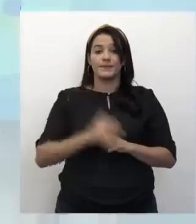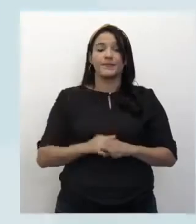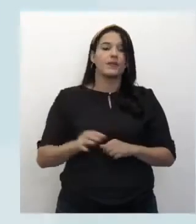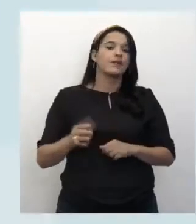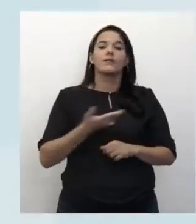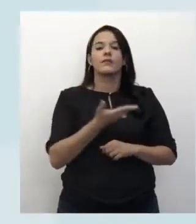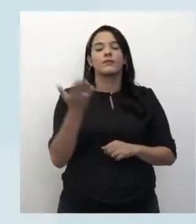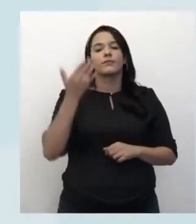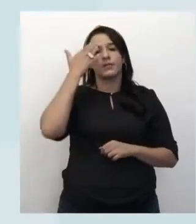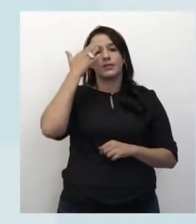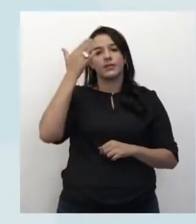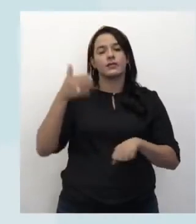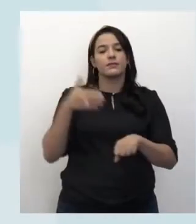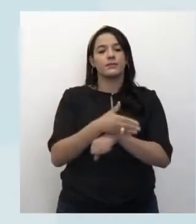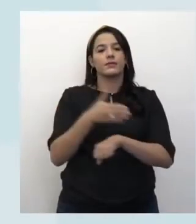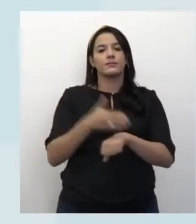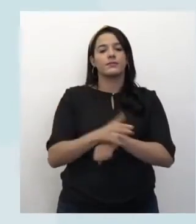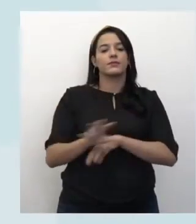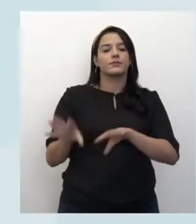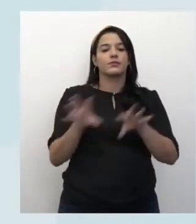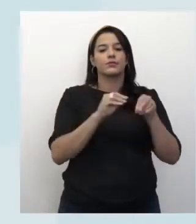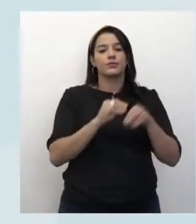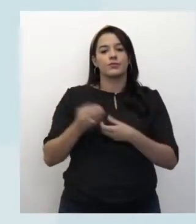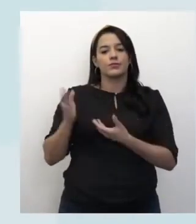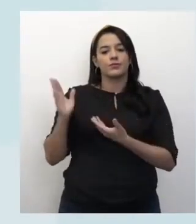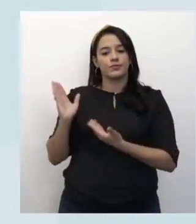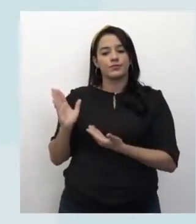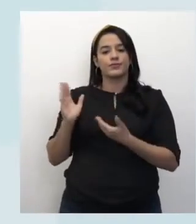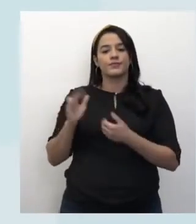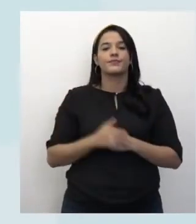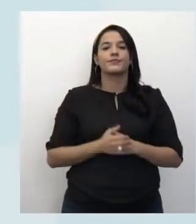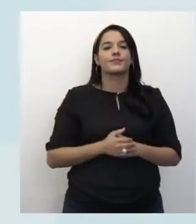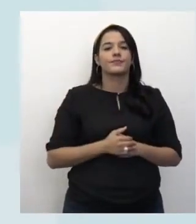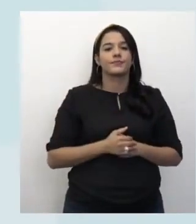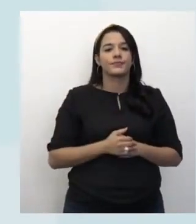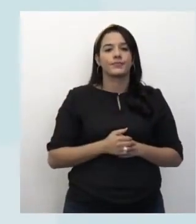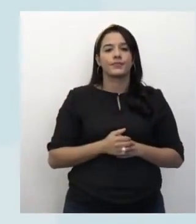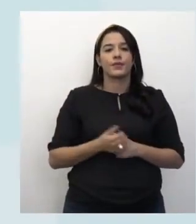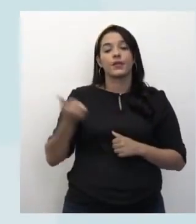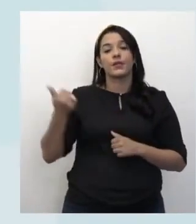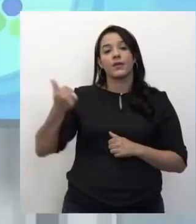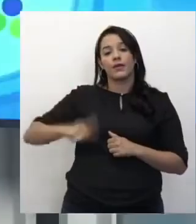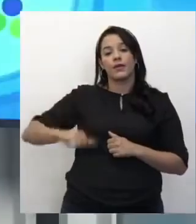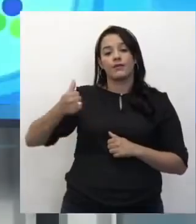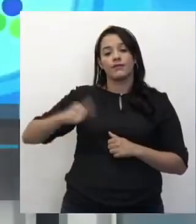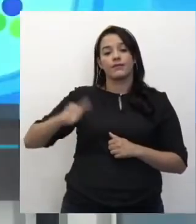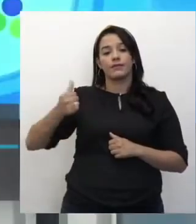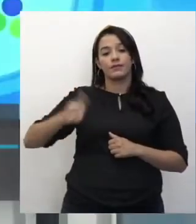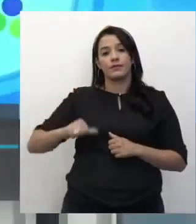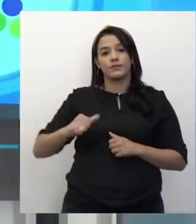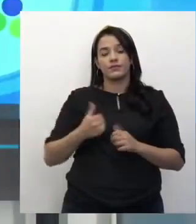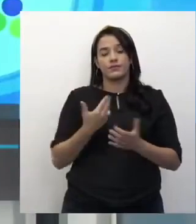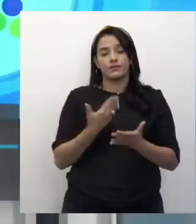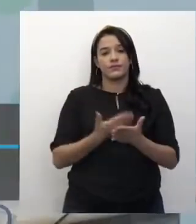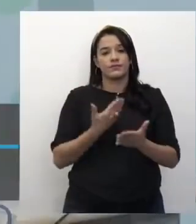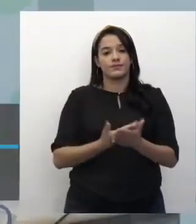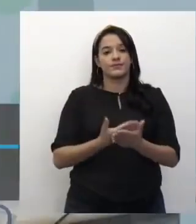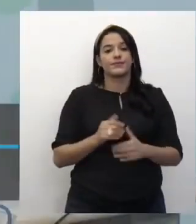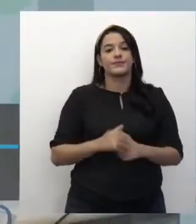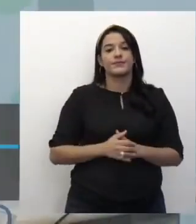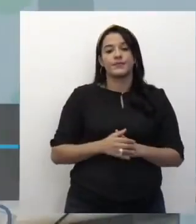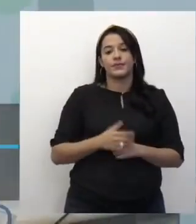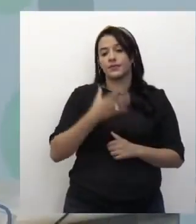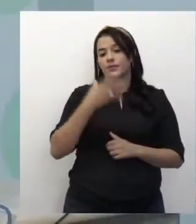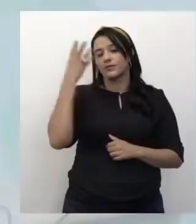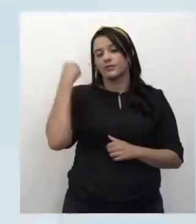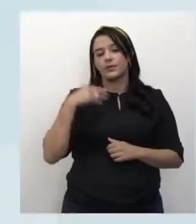pela participação do chat, pela participação da aula. A professora Fabi vai falar aí sobre a avaliação, né, professora? Exato. É sempre um